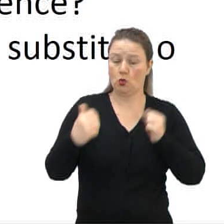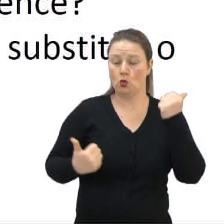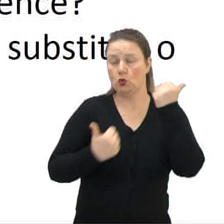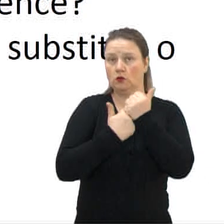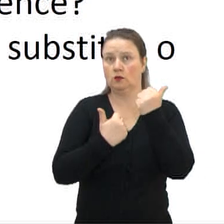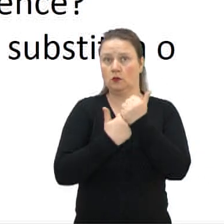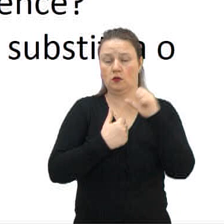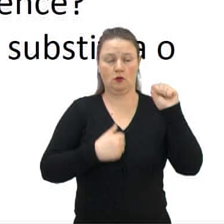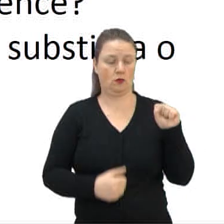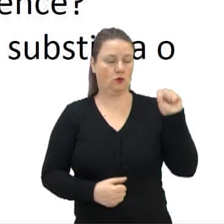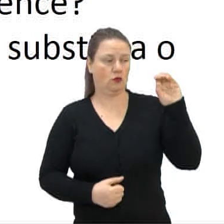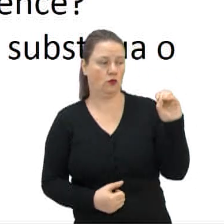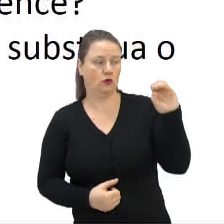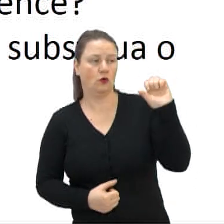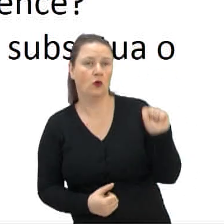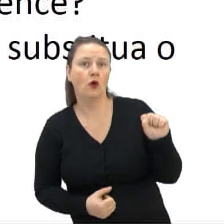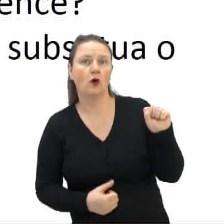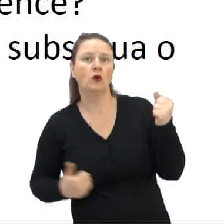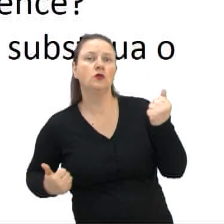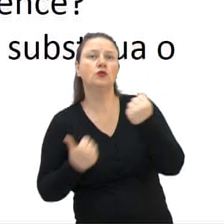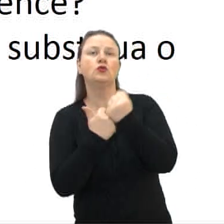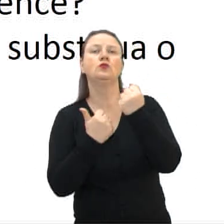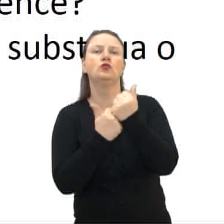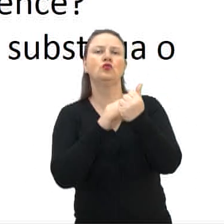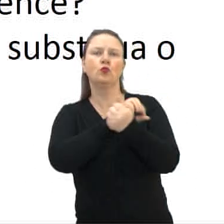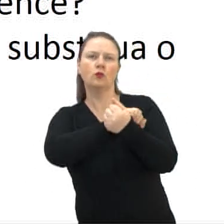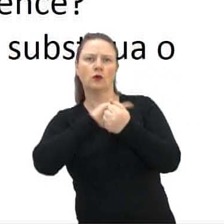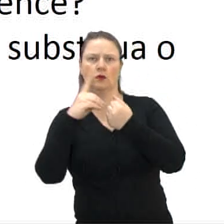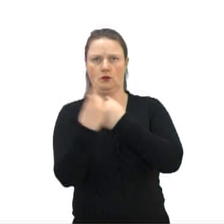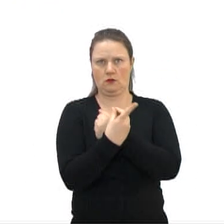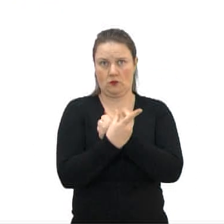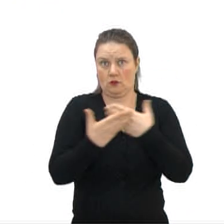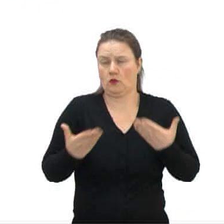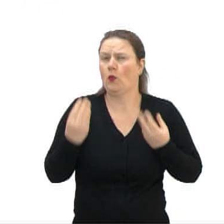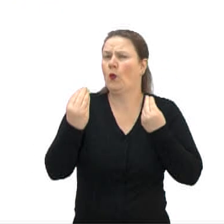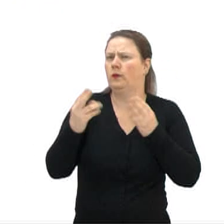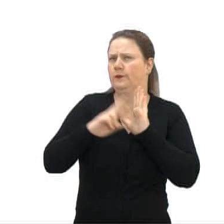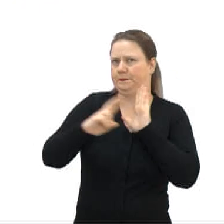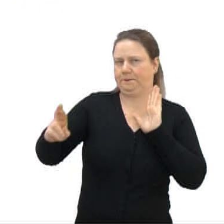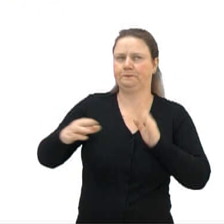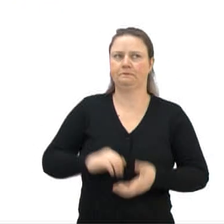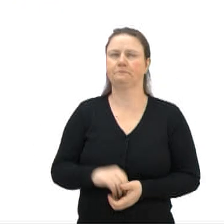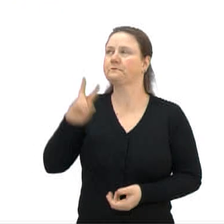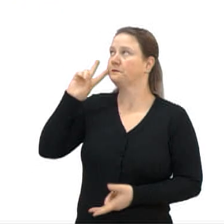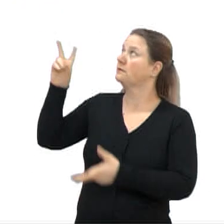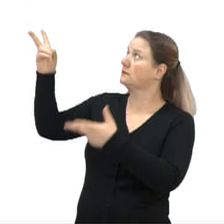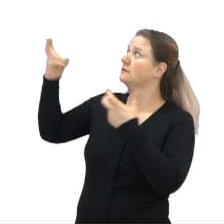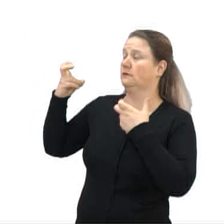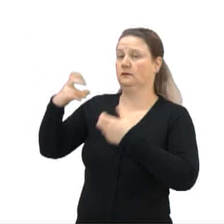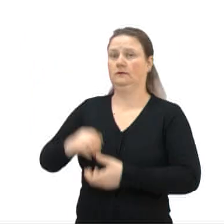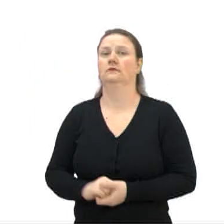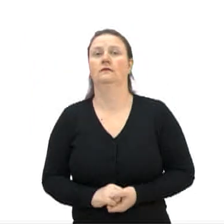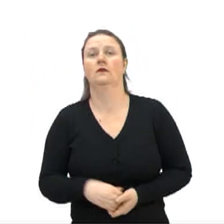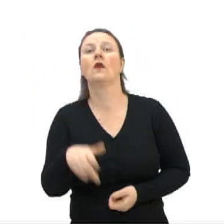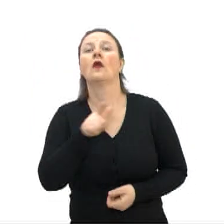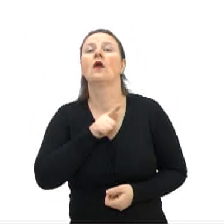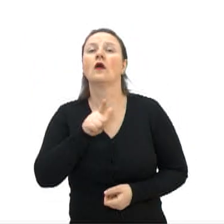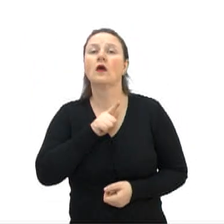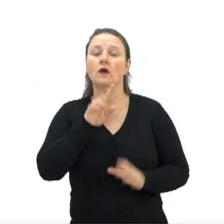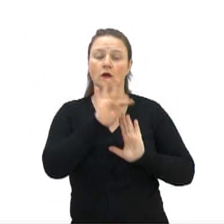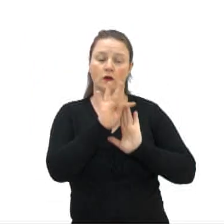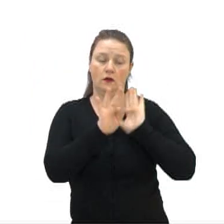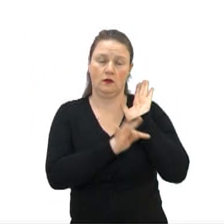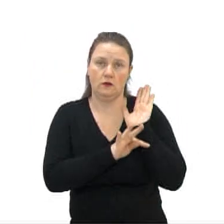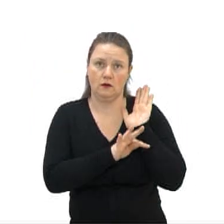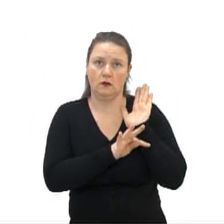substitua o sós utilizando-se de um advérbio. Vamos ver como ficou a resposta. Olha só, eu tenho no